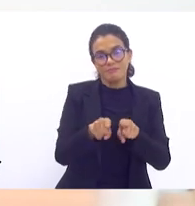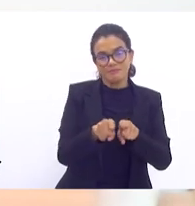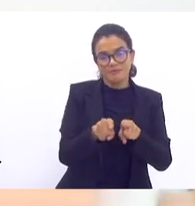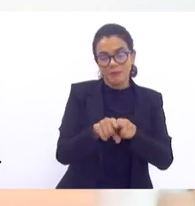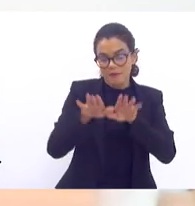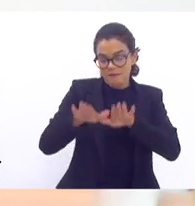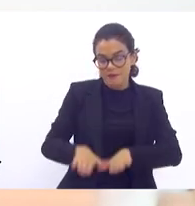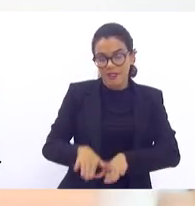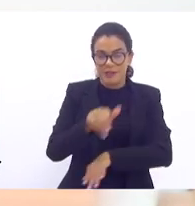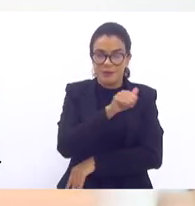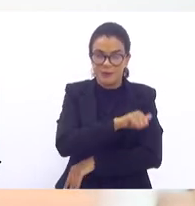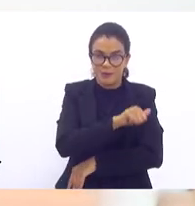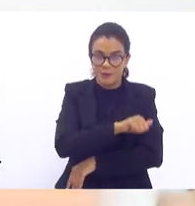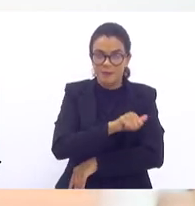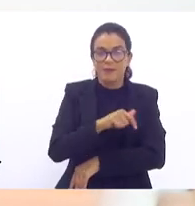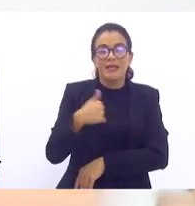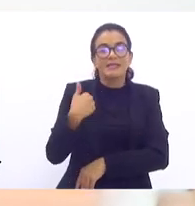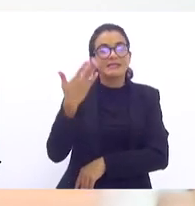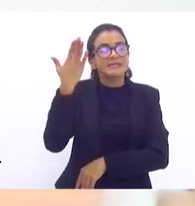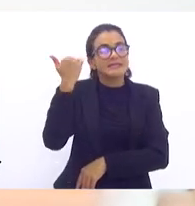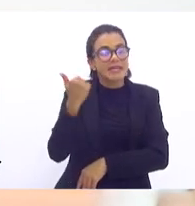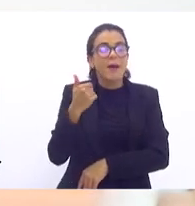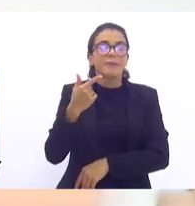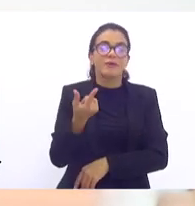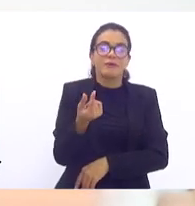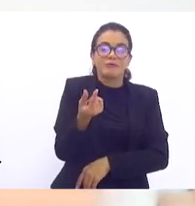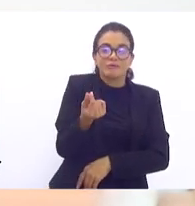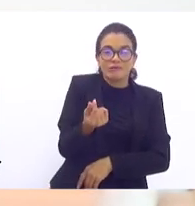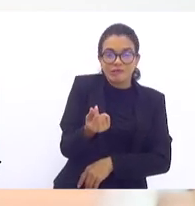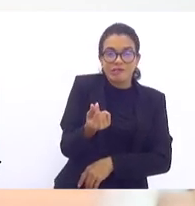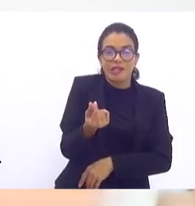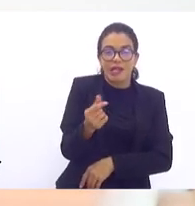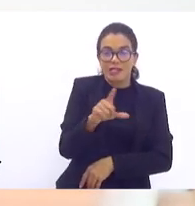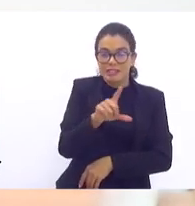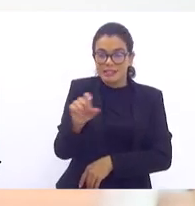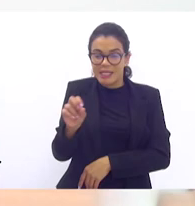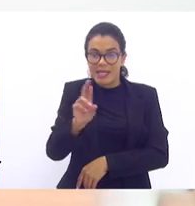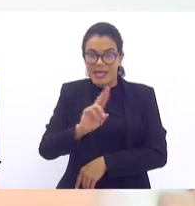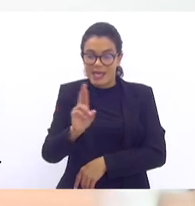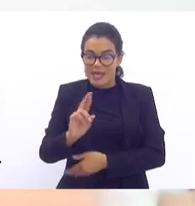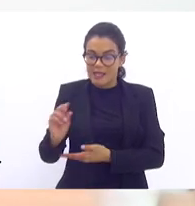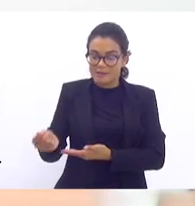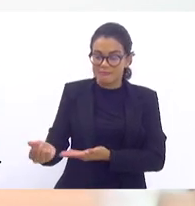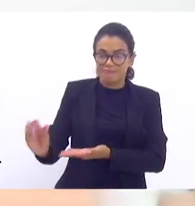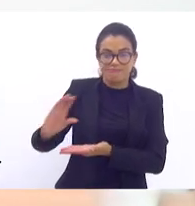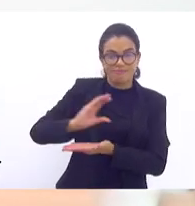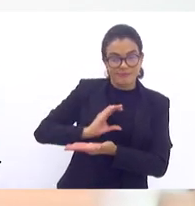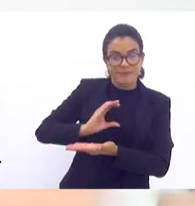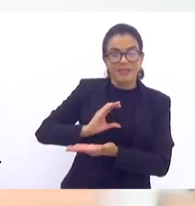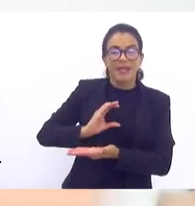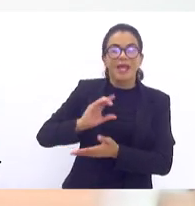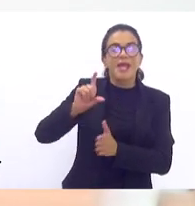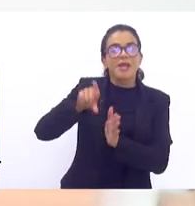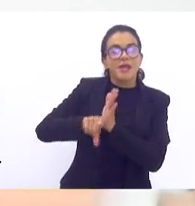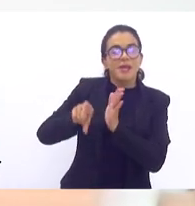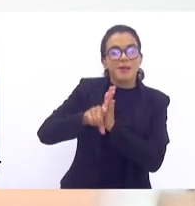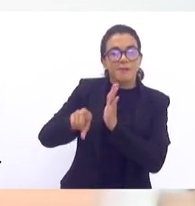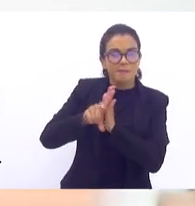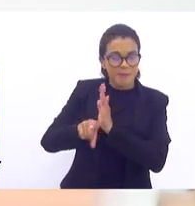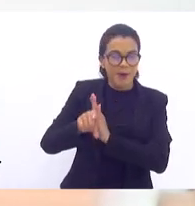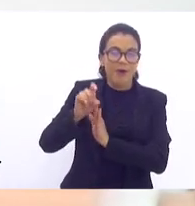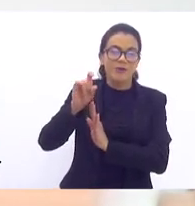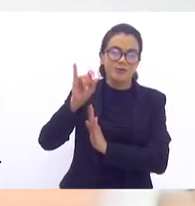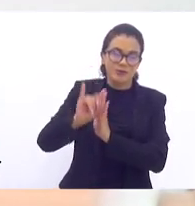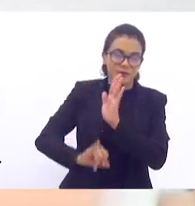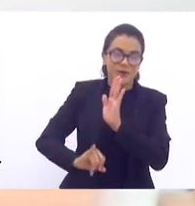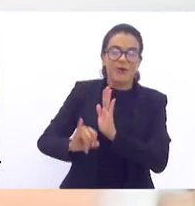e a gente sabe que o recurso ele acaba não ficando a cada 100 reais arrecadado é a nível de impostos federais retorna